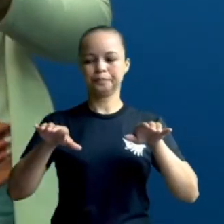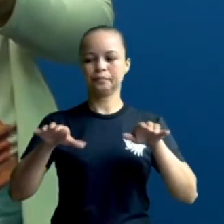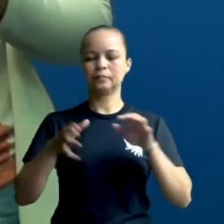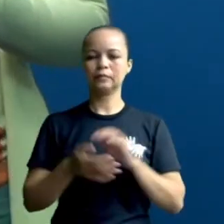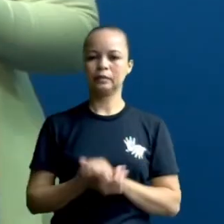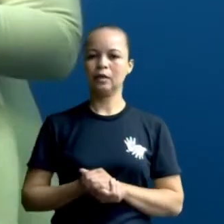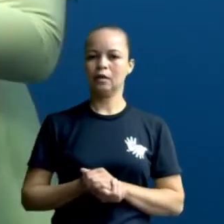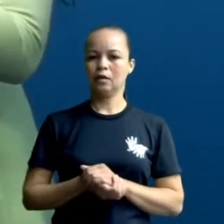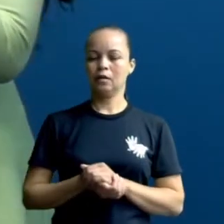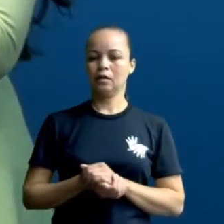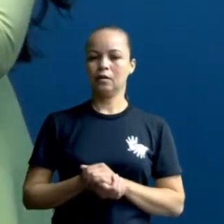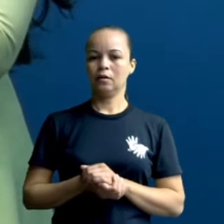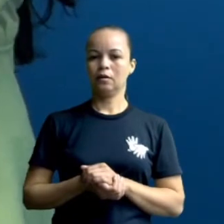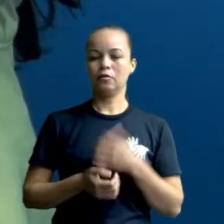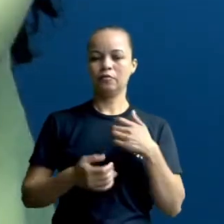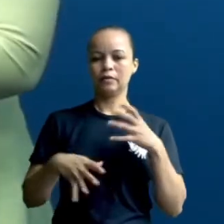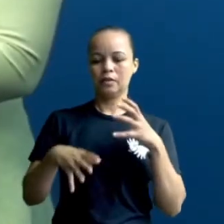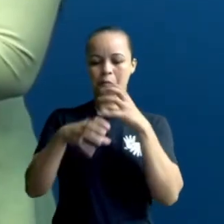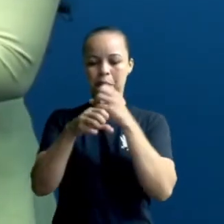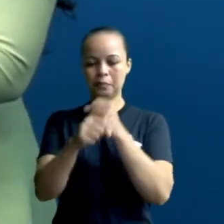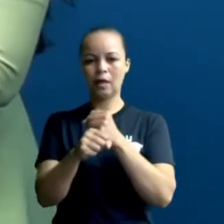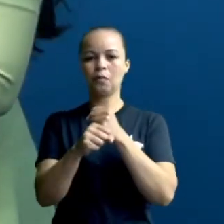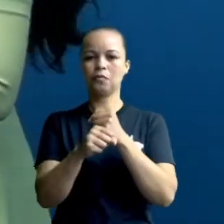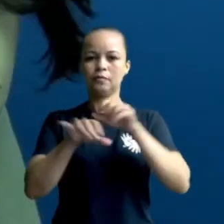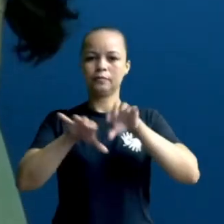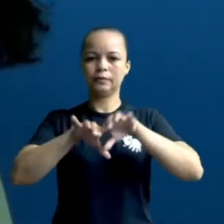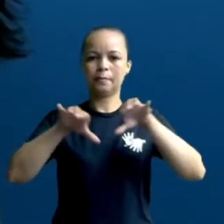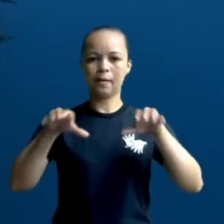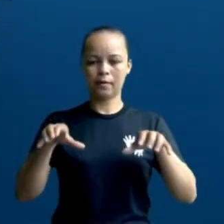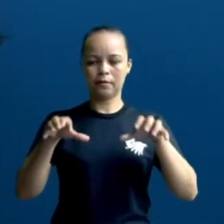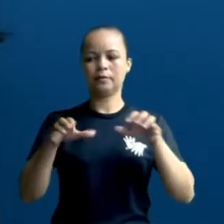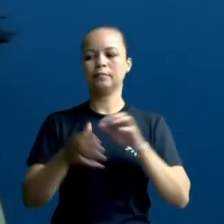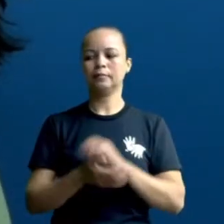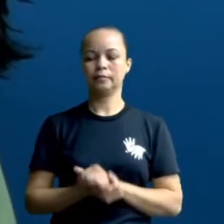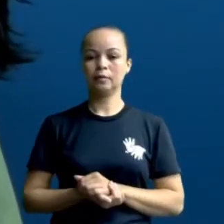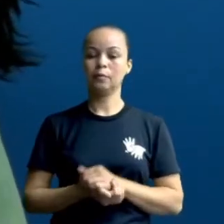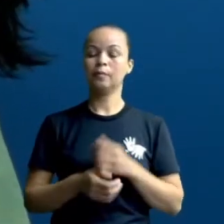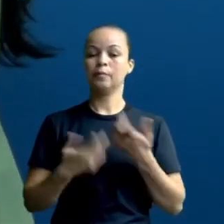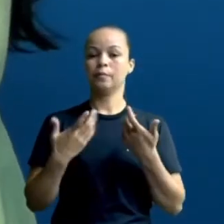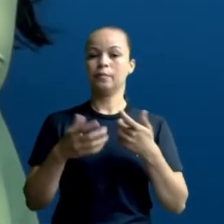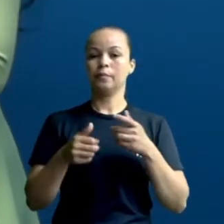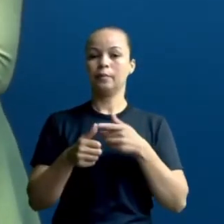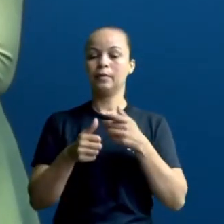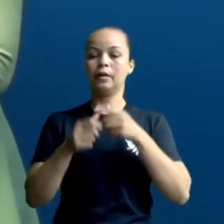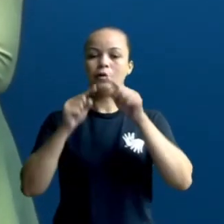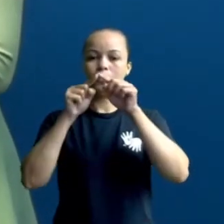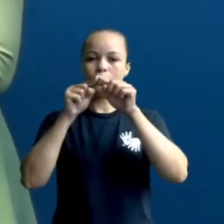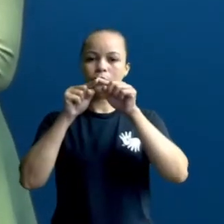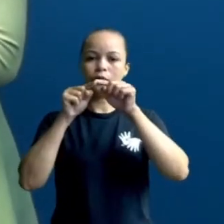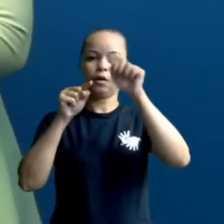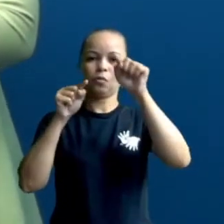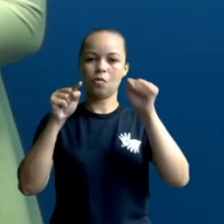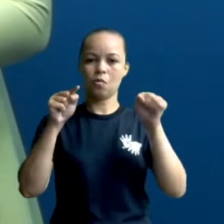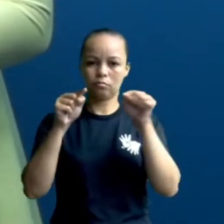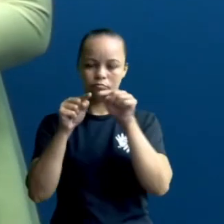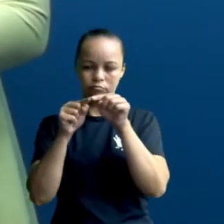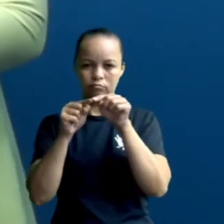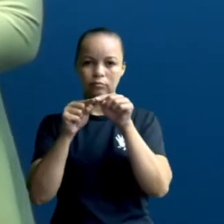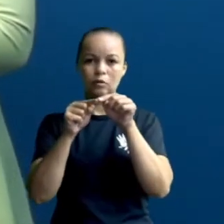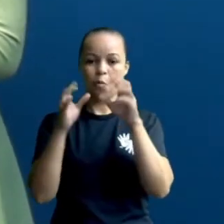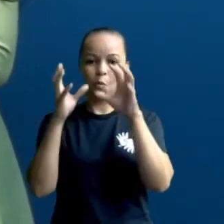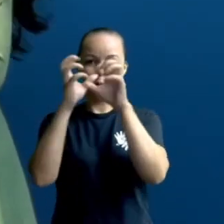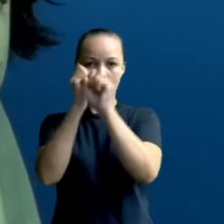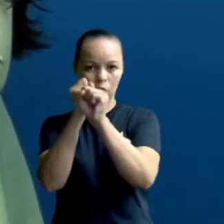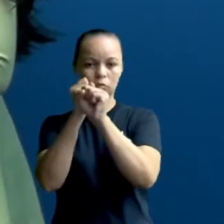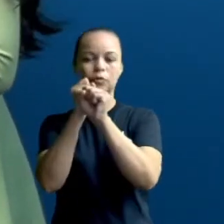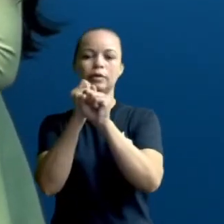vou fazer o cálculo separadamente, tá? Eu vou fazer primeiro o cálculo do triângulo. Quando eu